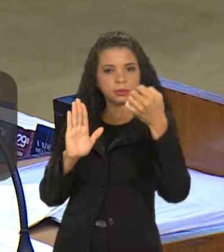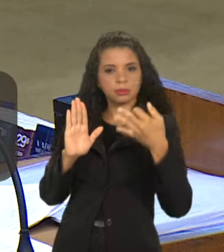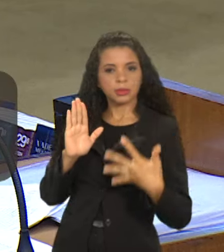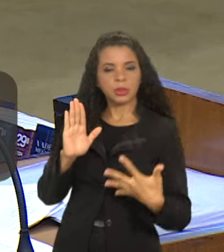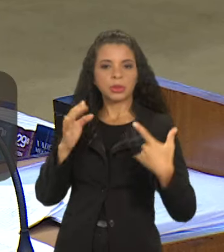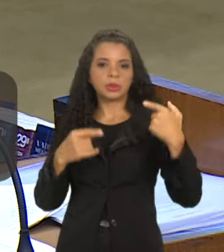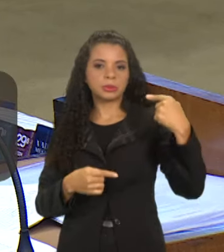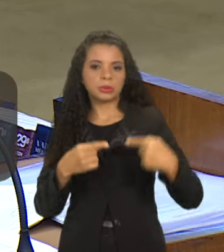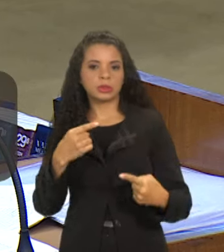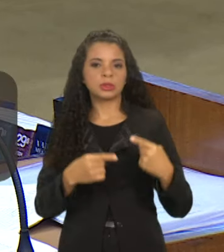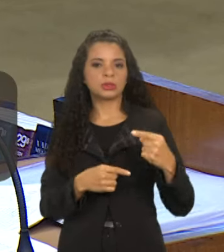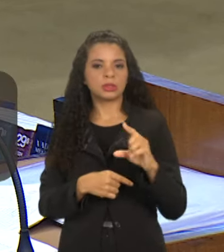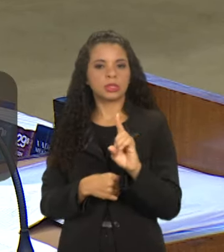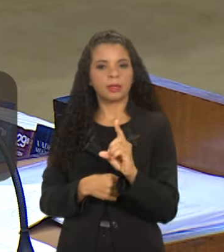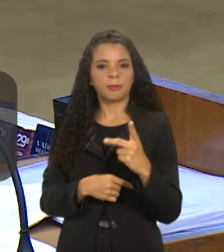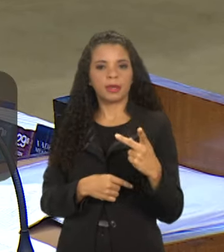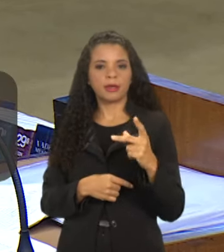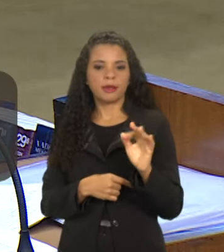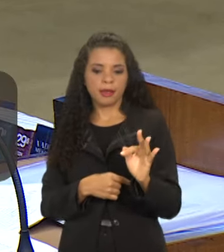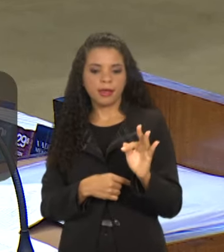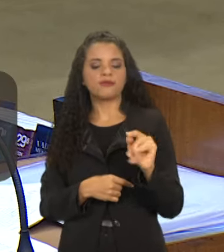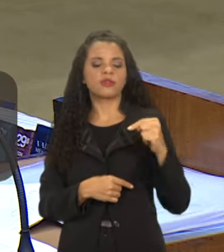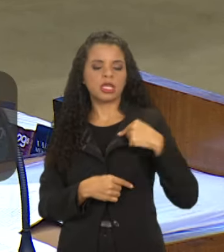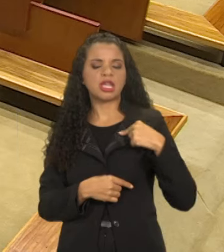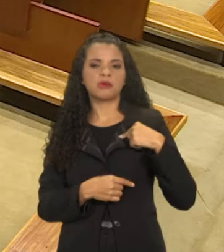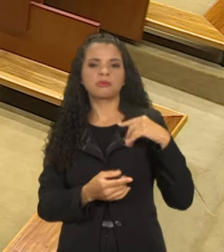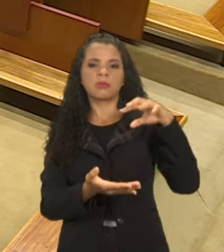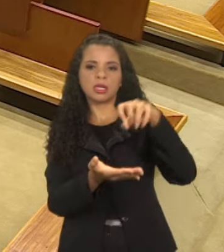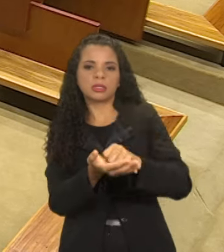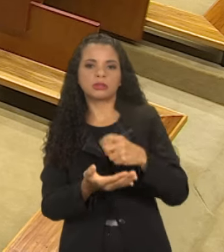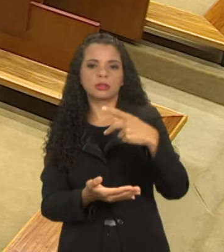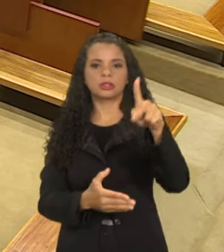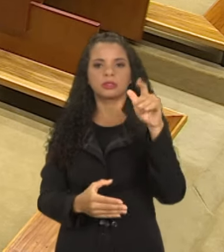êxito à DPF, eu adiro plenamente ao voto de Vossa Excelência.